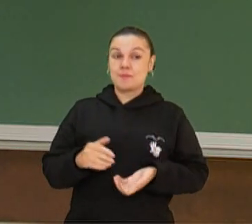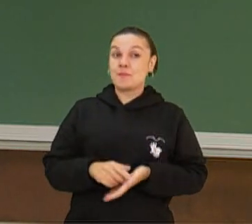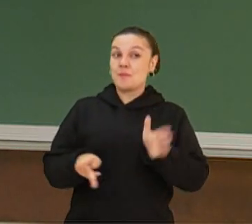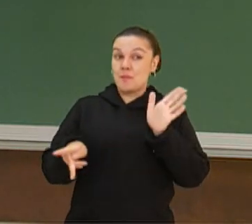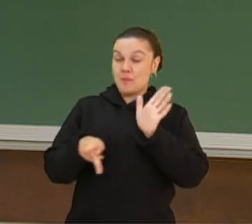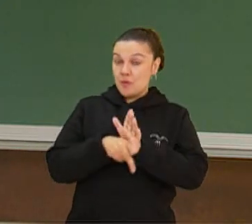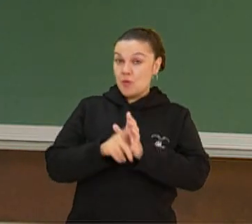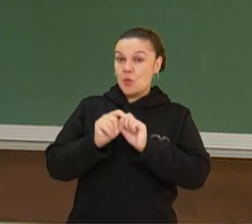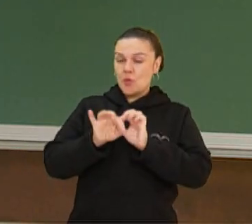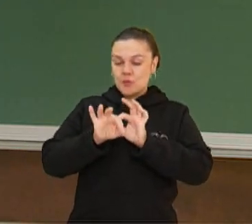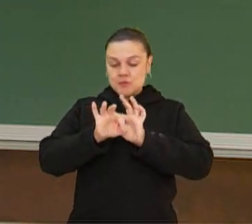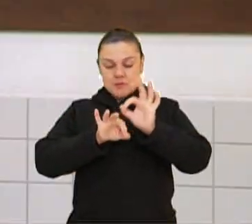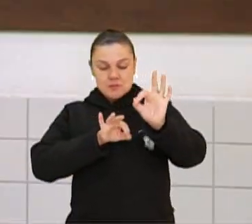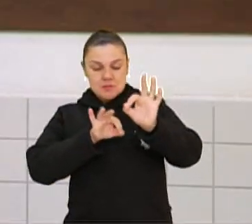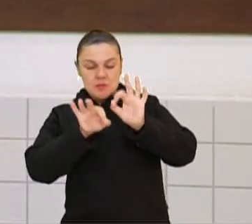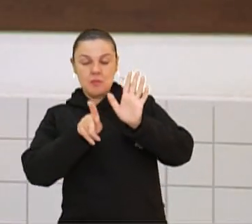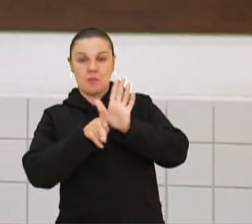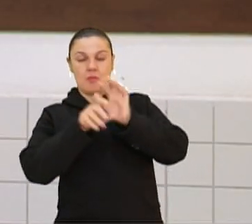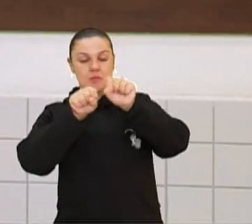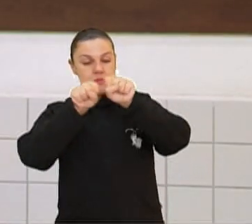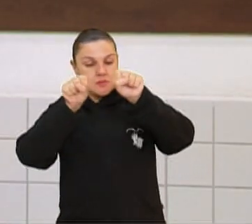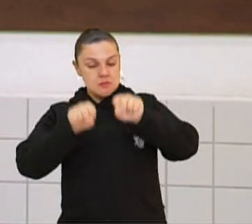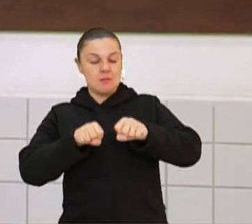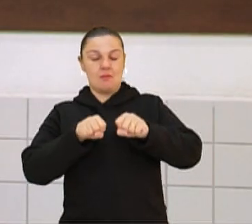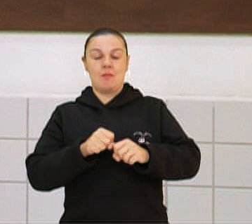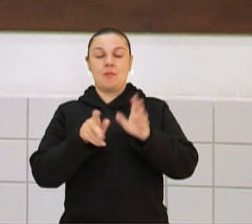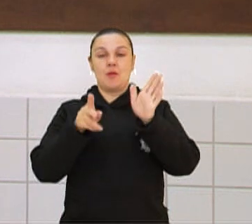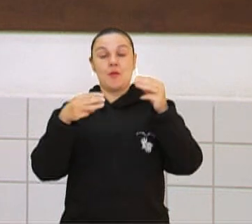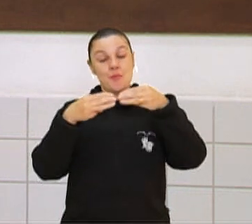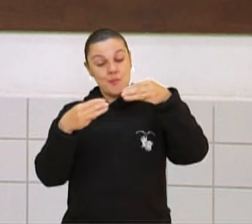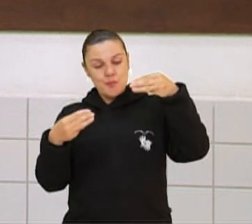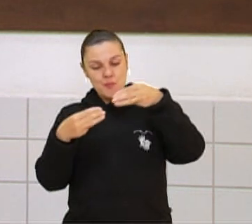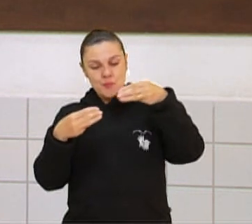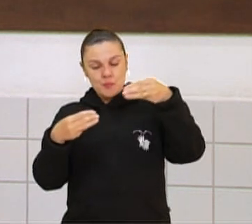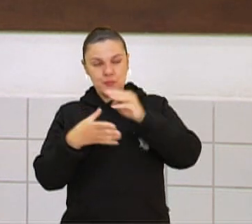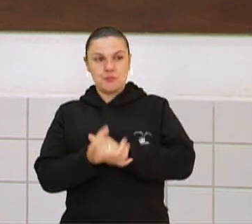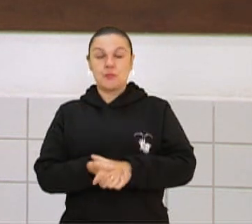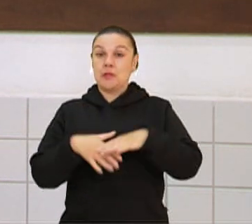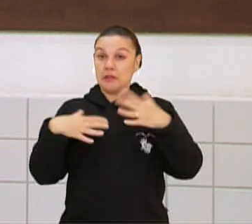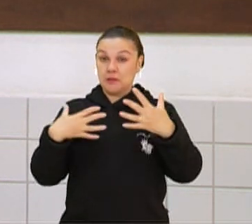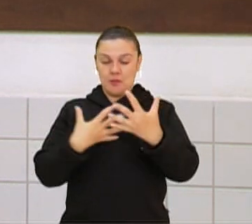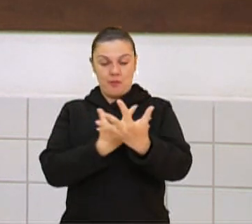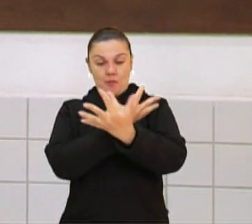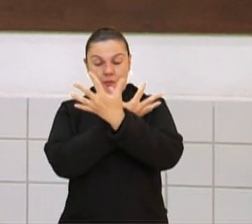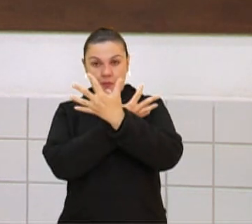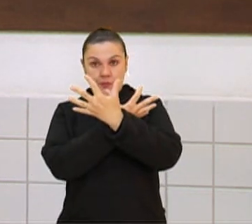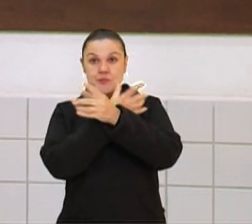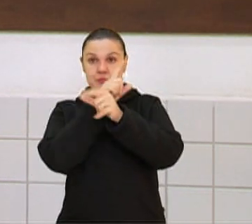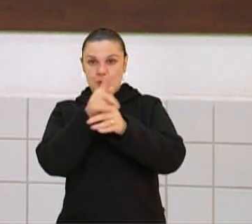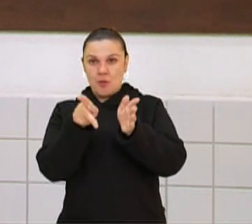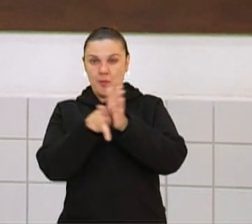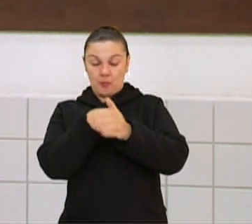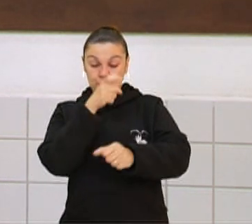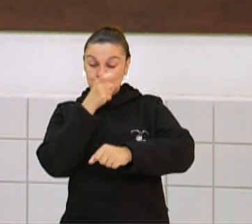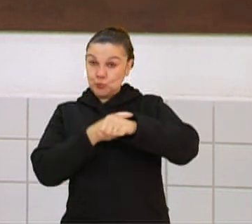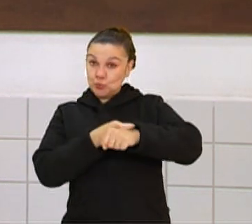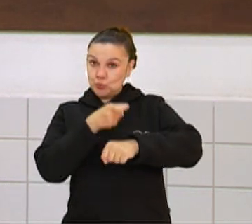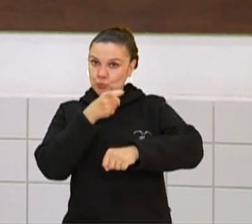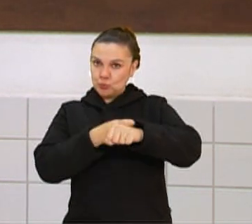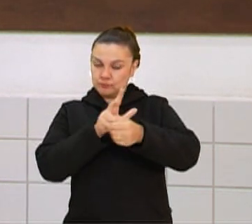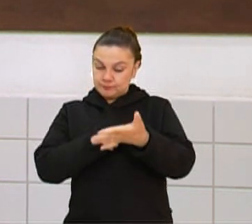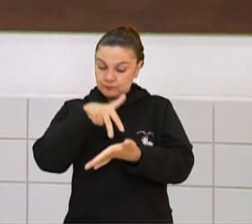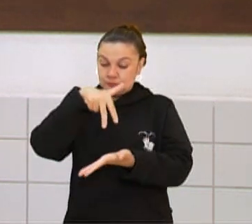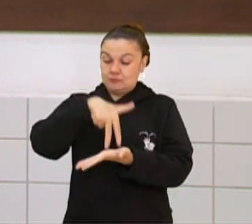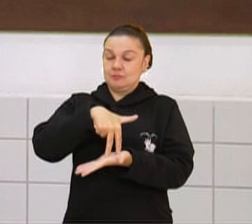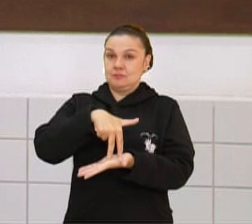pouquinho sobre o sistema muscular. Então, enquanto os ossos, o esqueleto, ele vai dar a sustentabilidade,